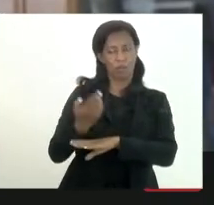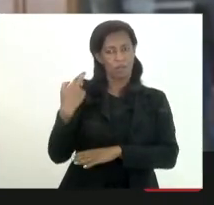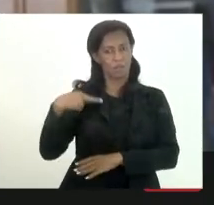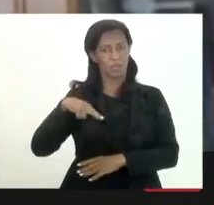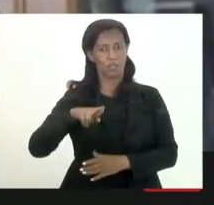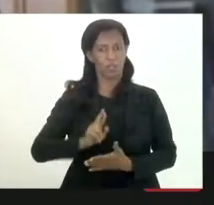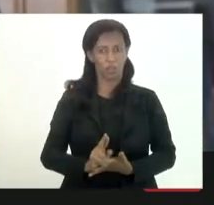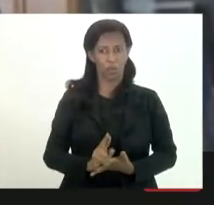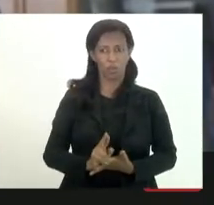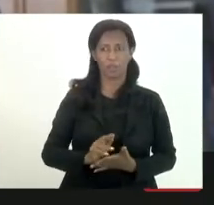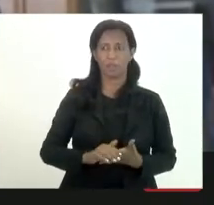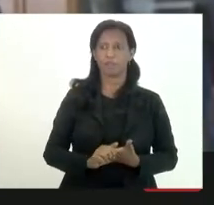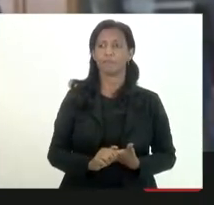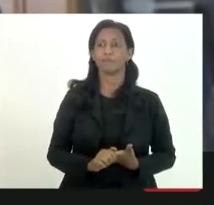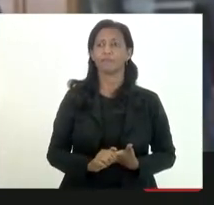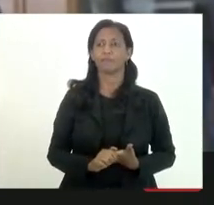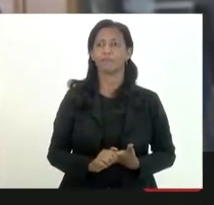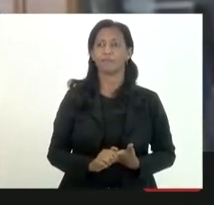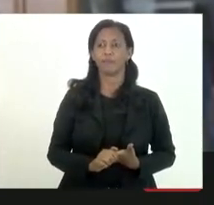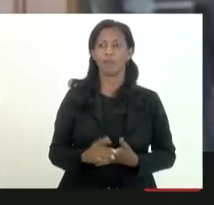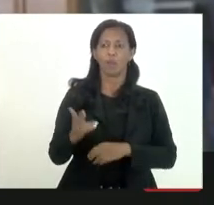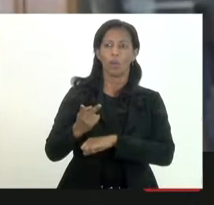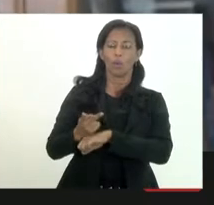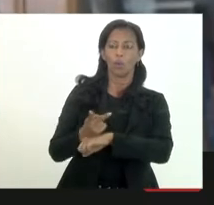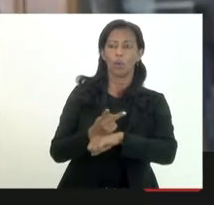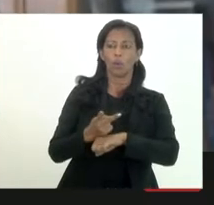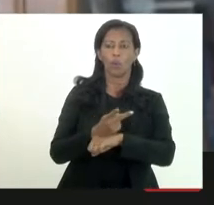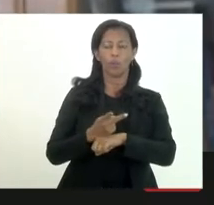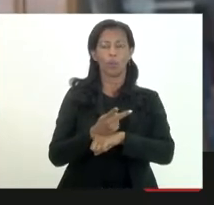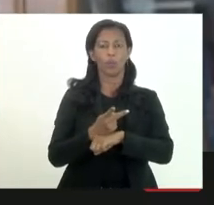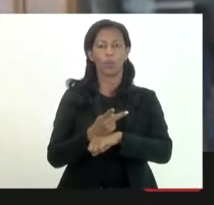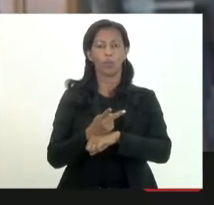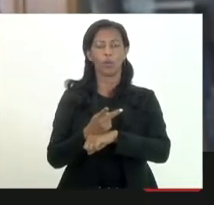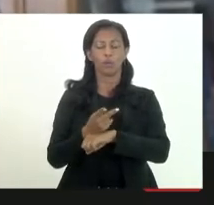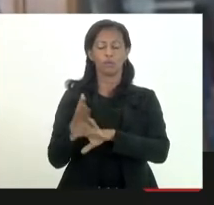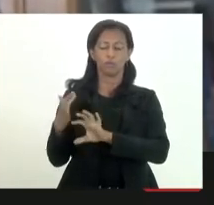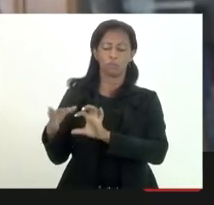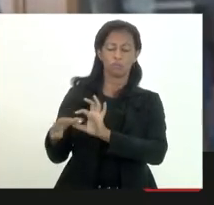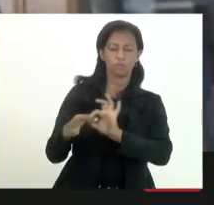para debates, procurando buscar harmonia.